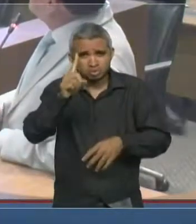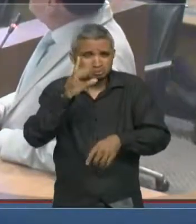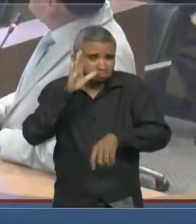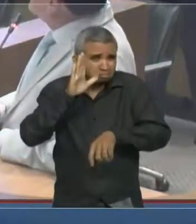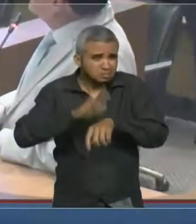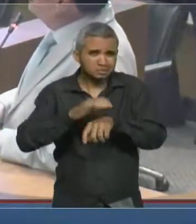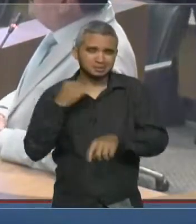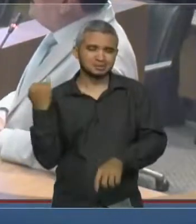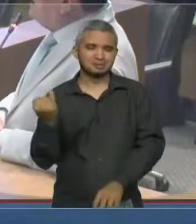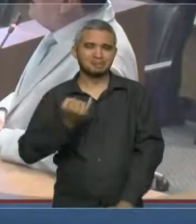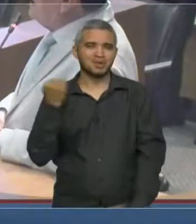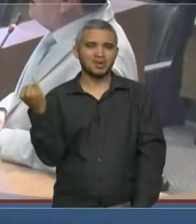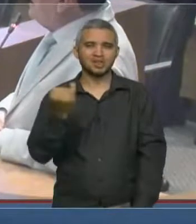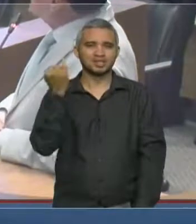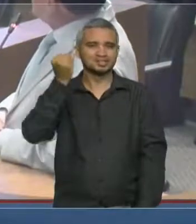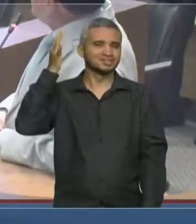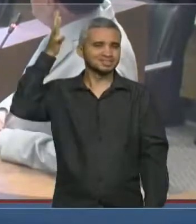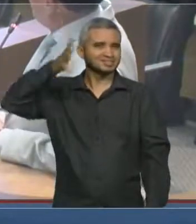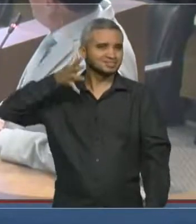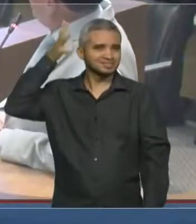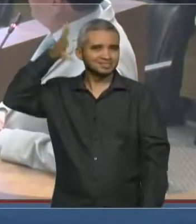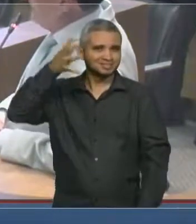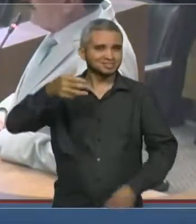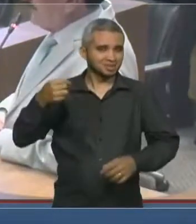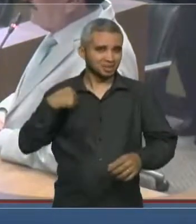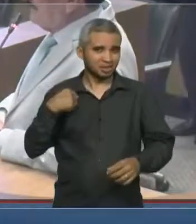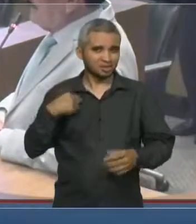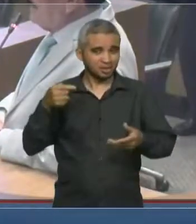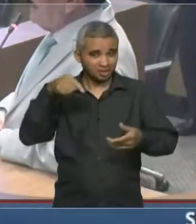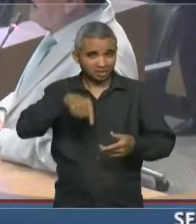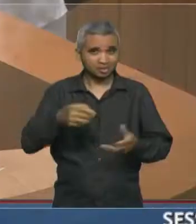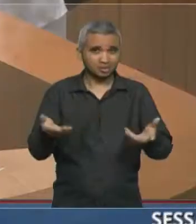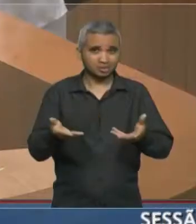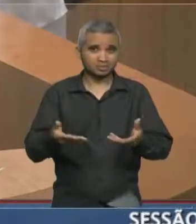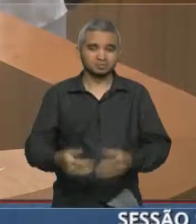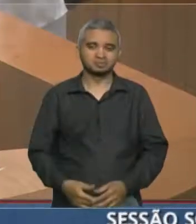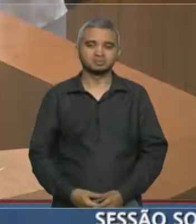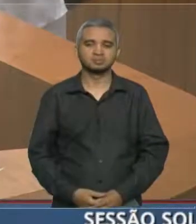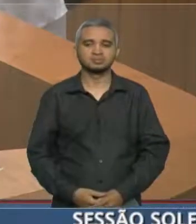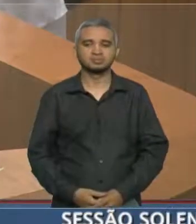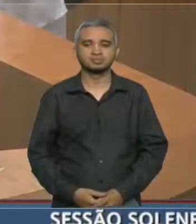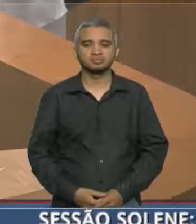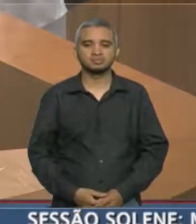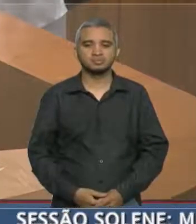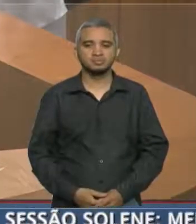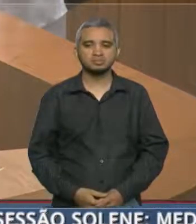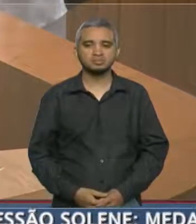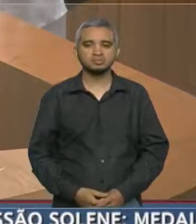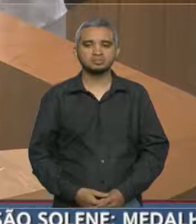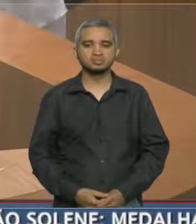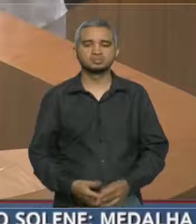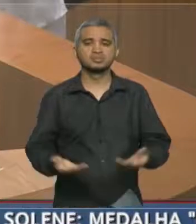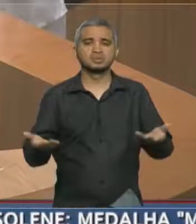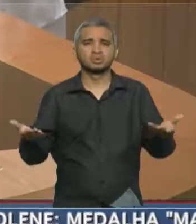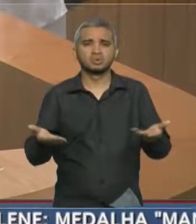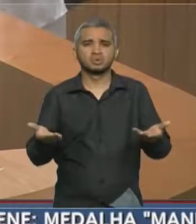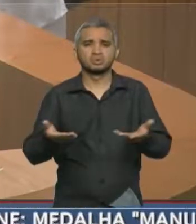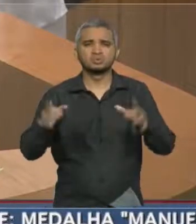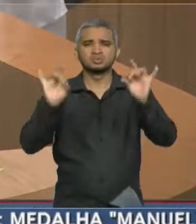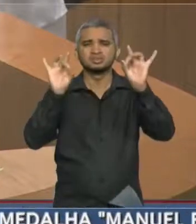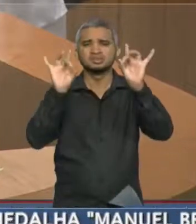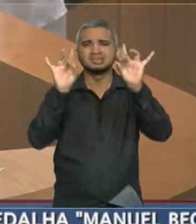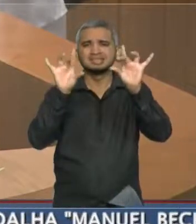pronunciamentos que eu faço nesta casa. Neste caso especial, é